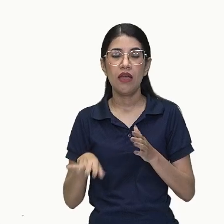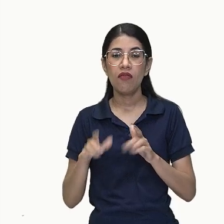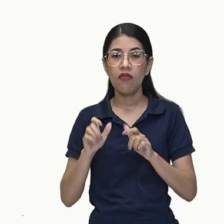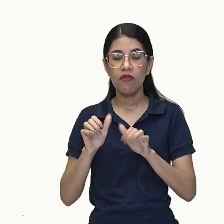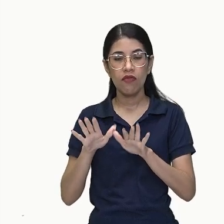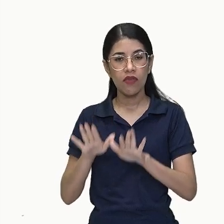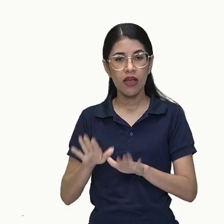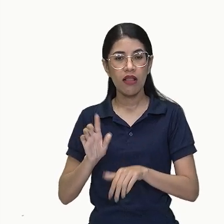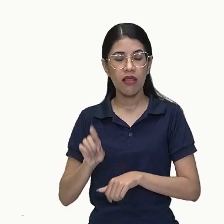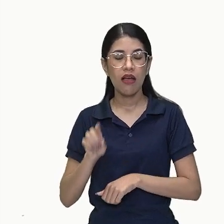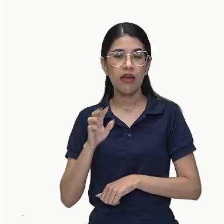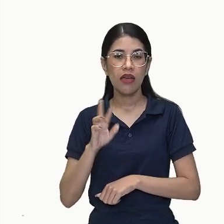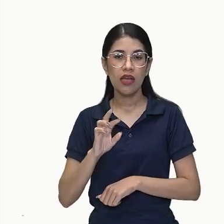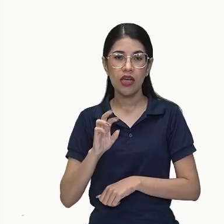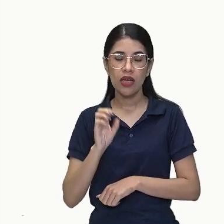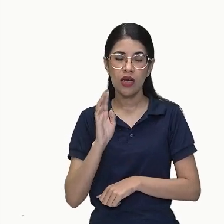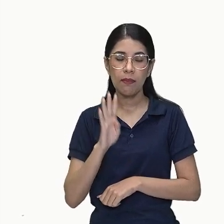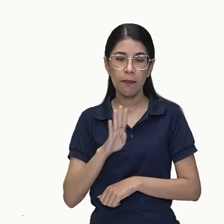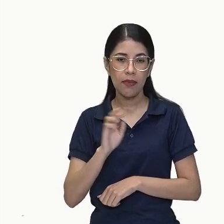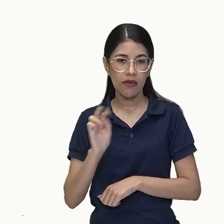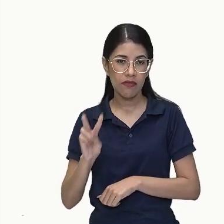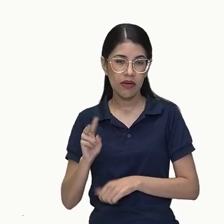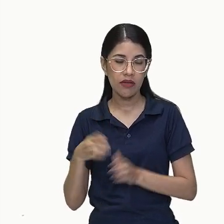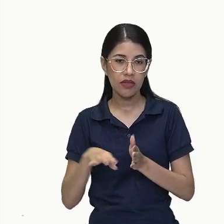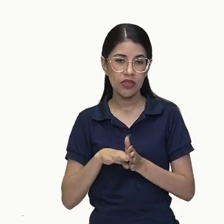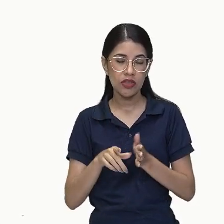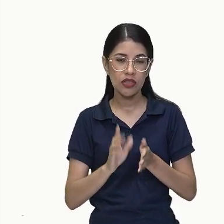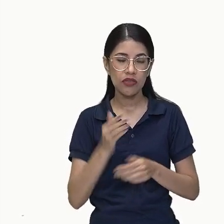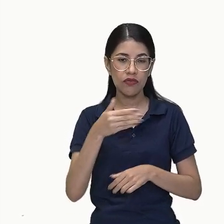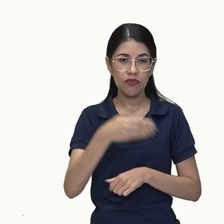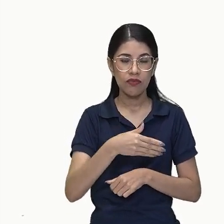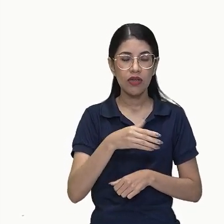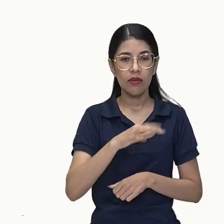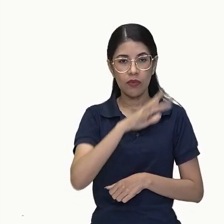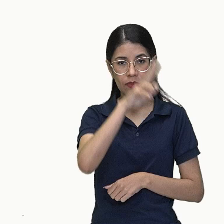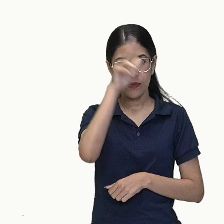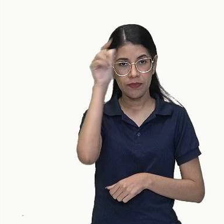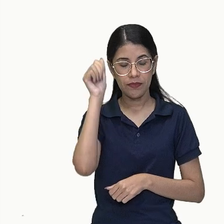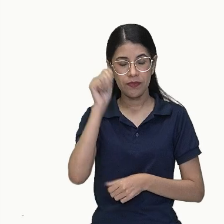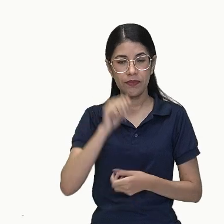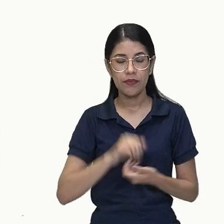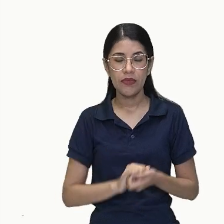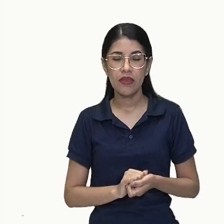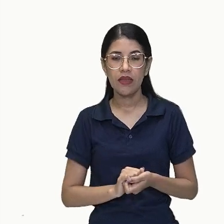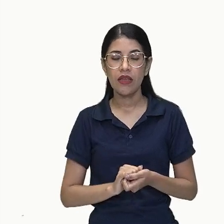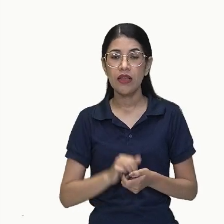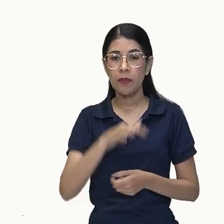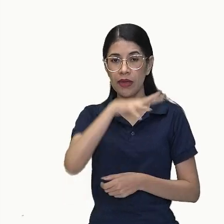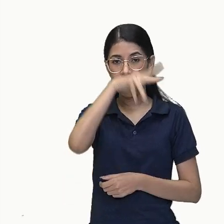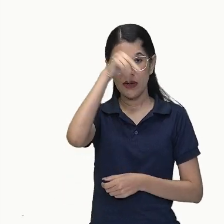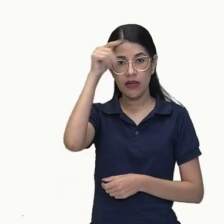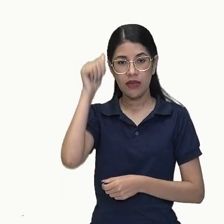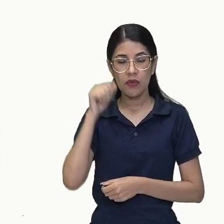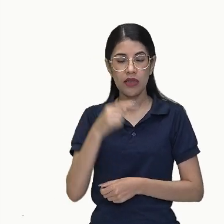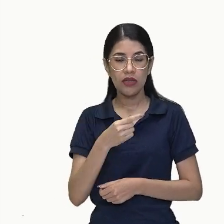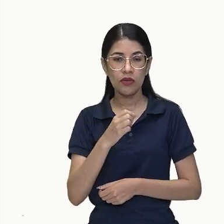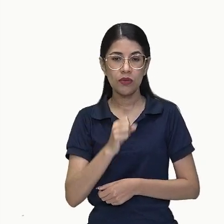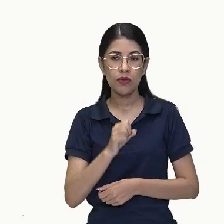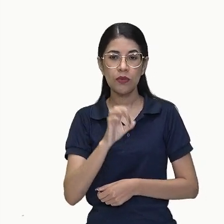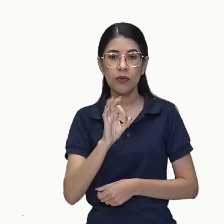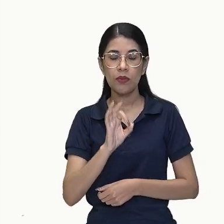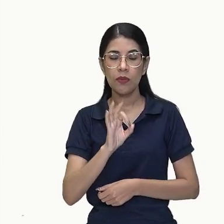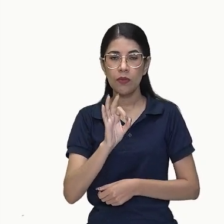antes de chegar aqui no Amazonas, tá? A capital amazonense responde por